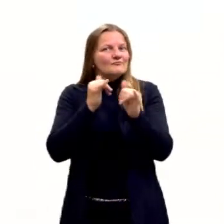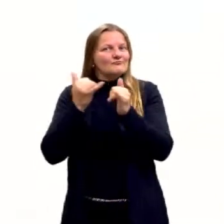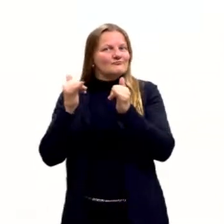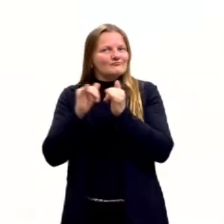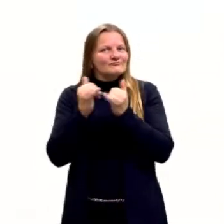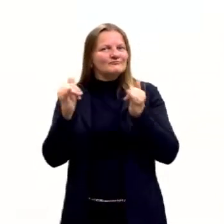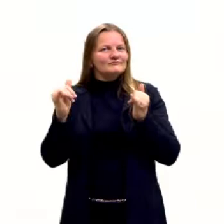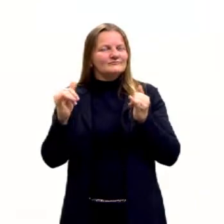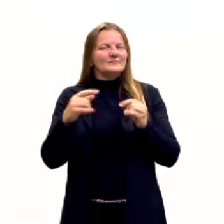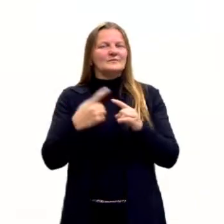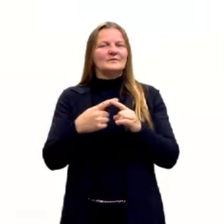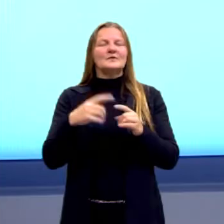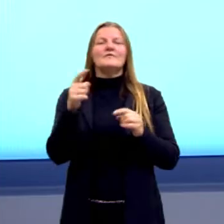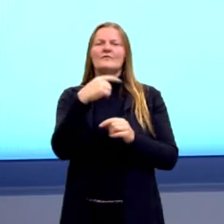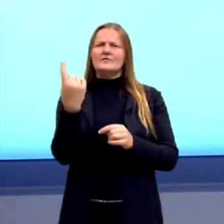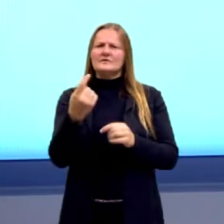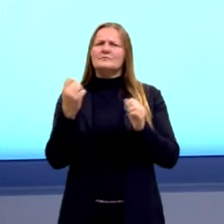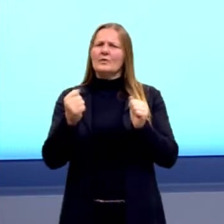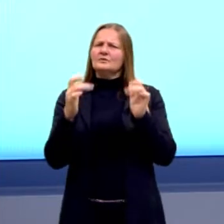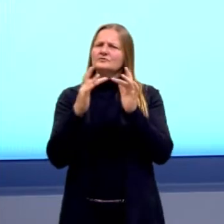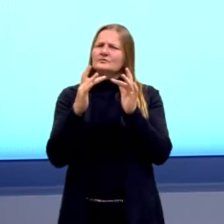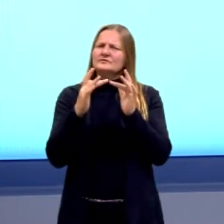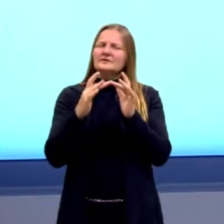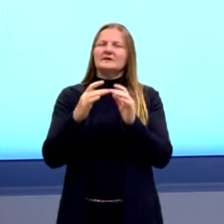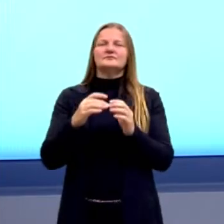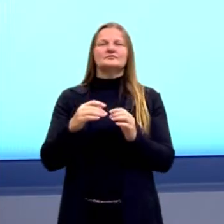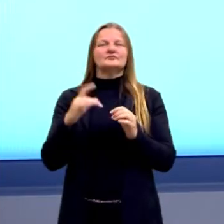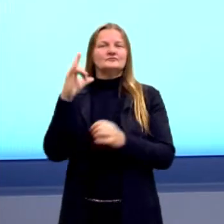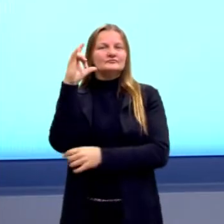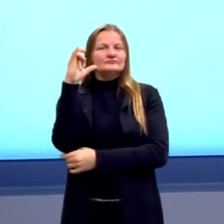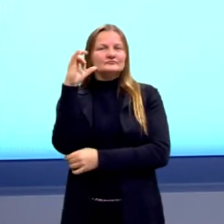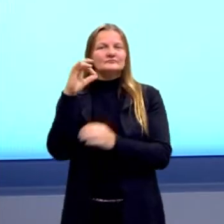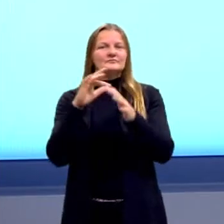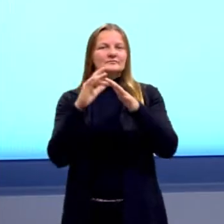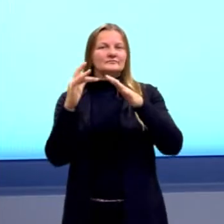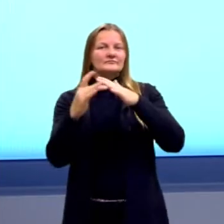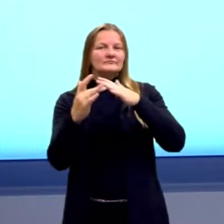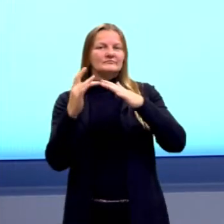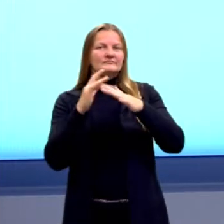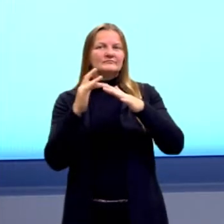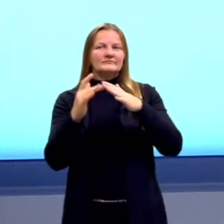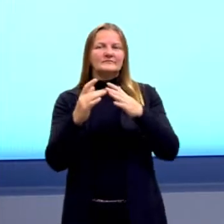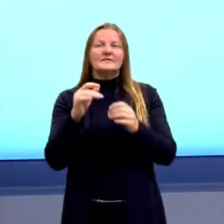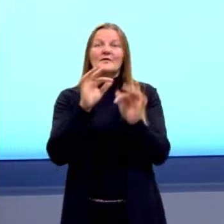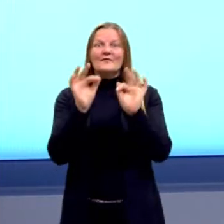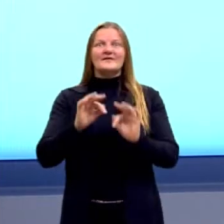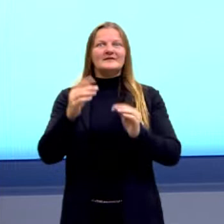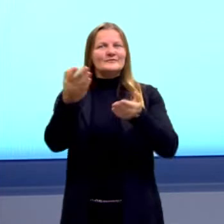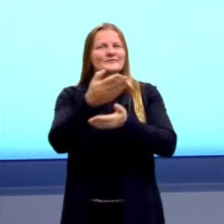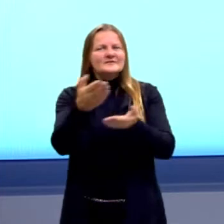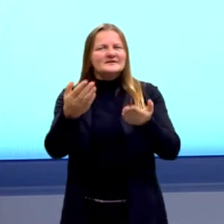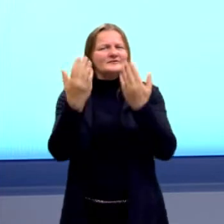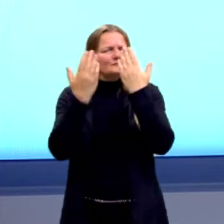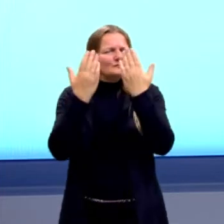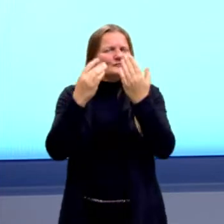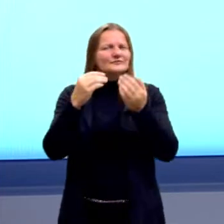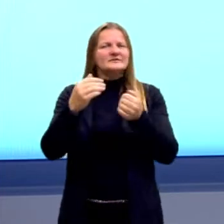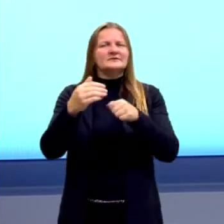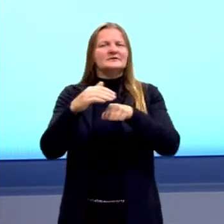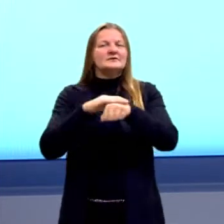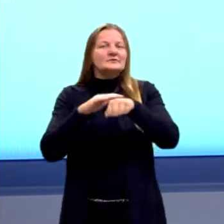Lembrando que você sempre podem entrar em contato comigo né pelas minhas redes Ah tá vou ficar muito feliz de receber alguma dúvida